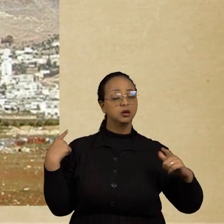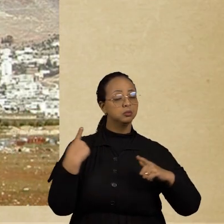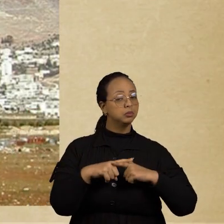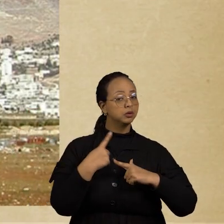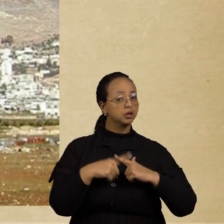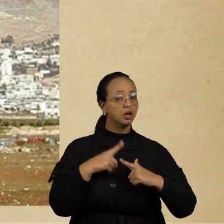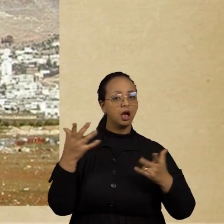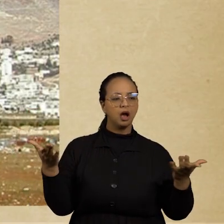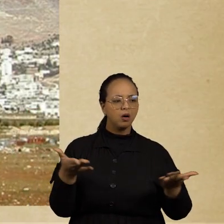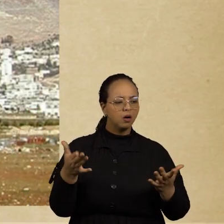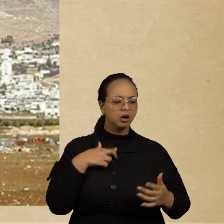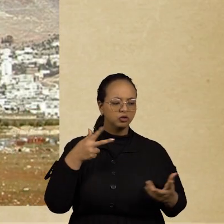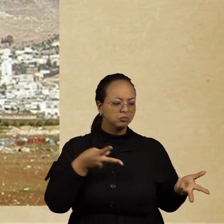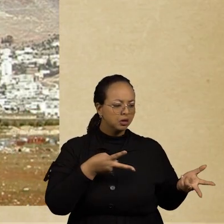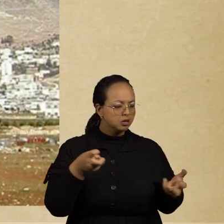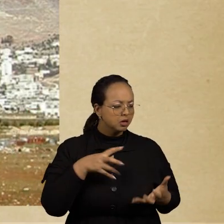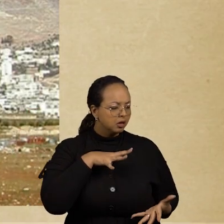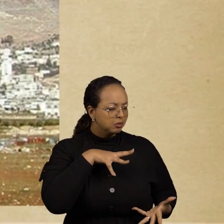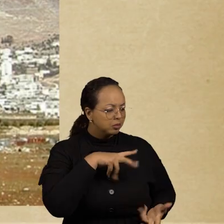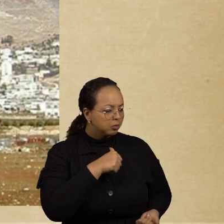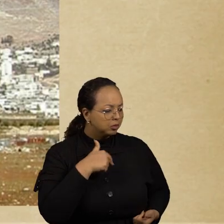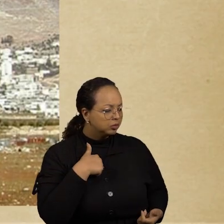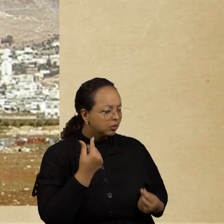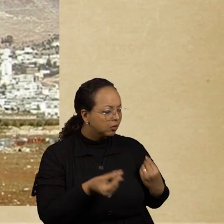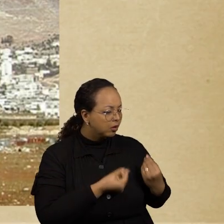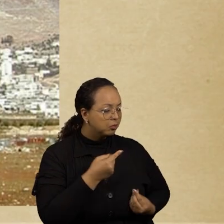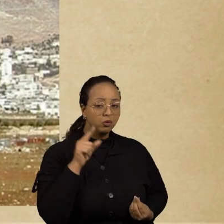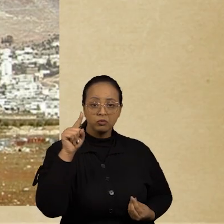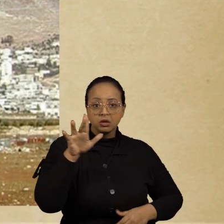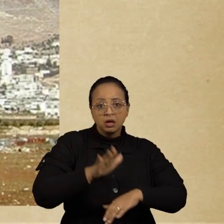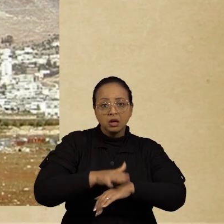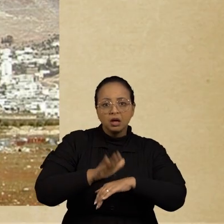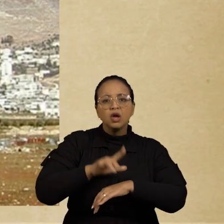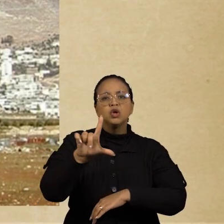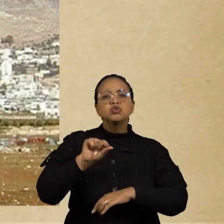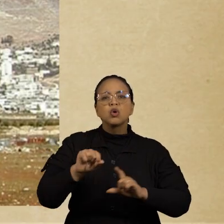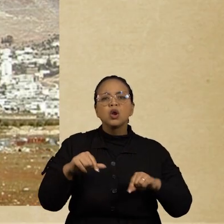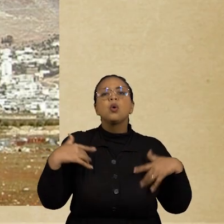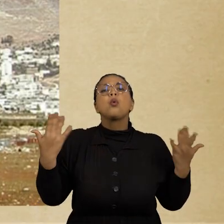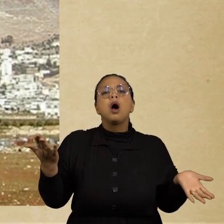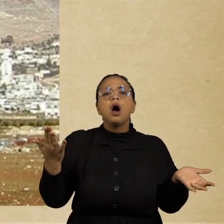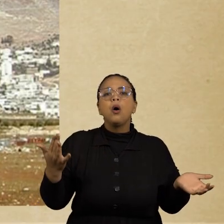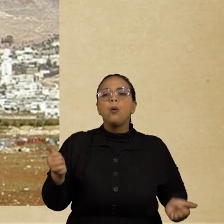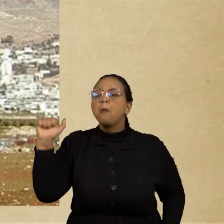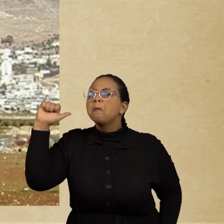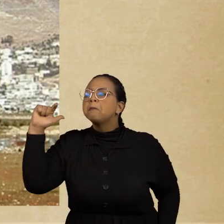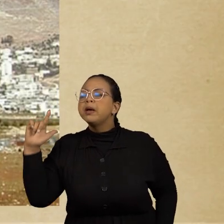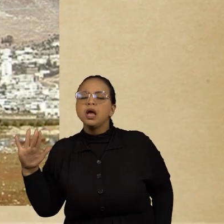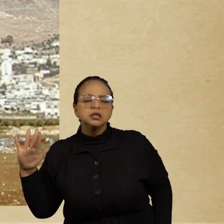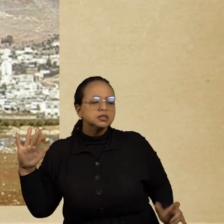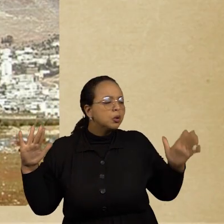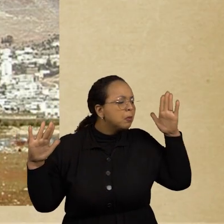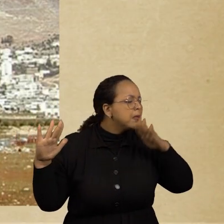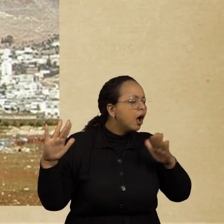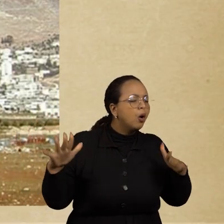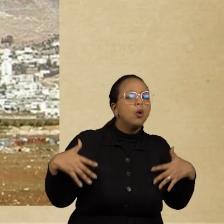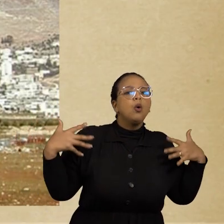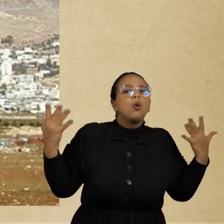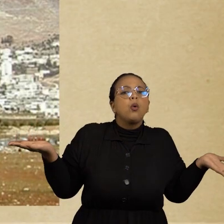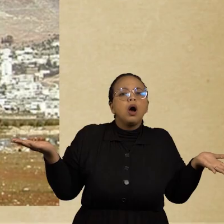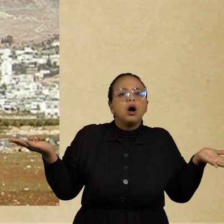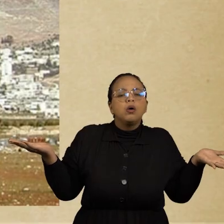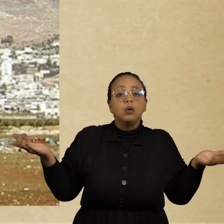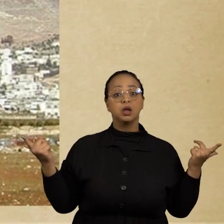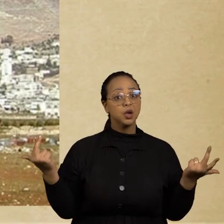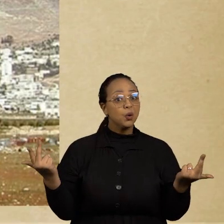dessa situação. O conselho do Senhor é: escolhe, pois, a bênção para que vivas. Escolha a vida, né? E não a